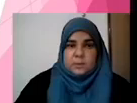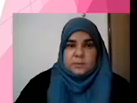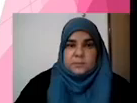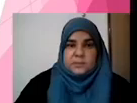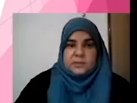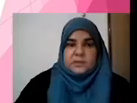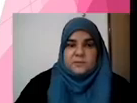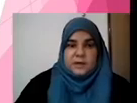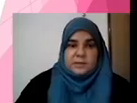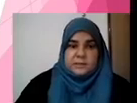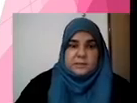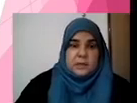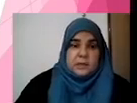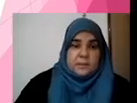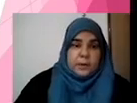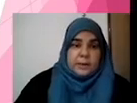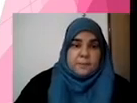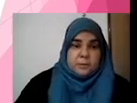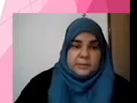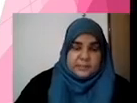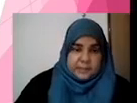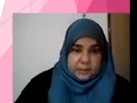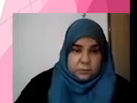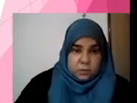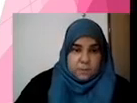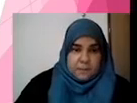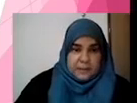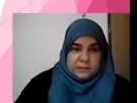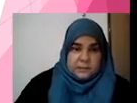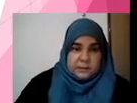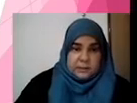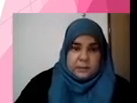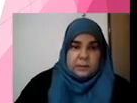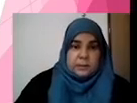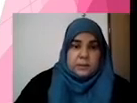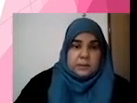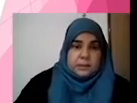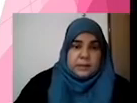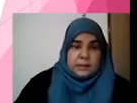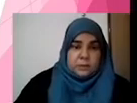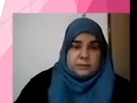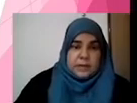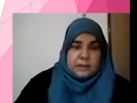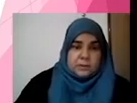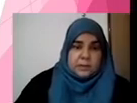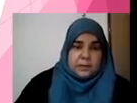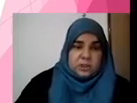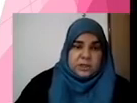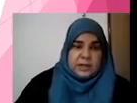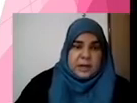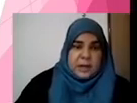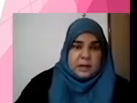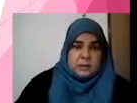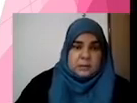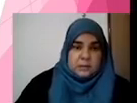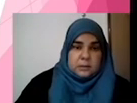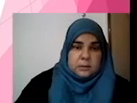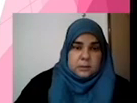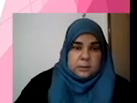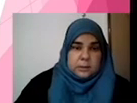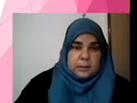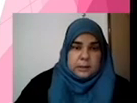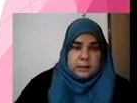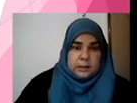mesma coisa para os 3 vértices. Põe a ponta seca do compasso aqui E aí eu traço, né? De cá,